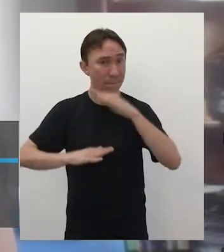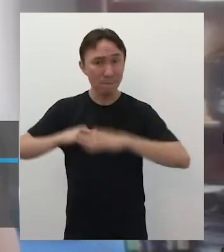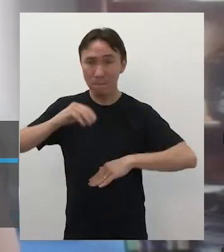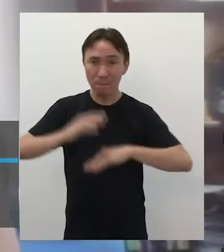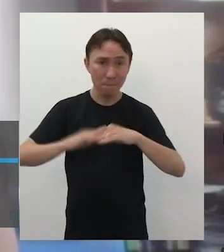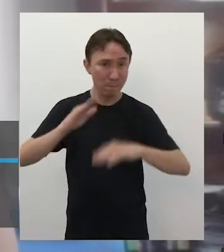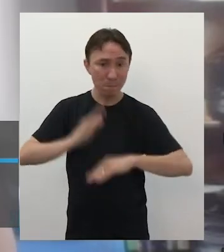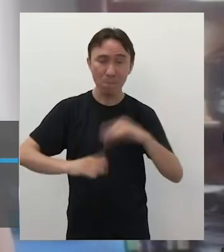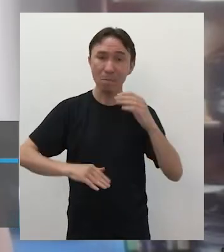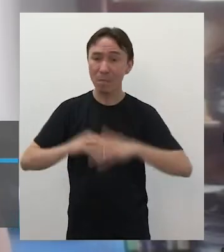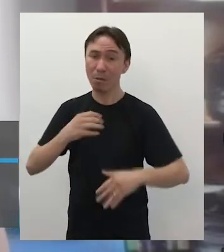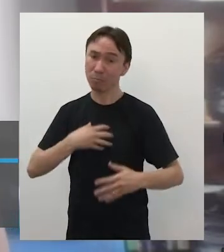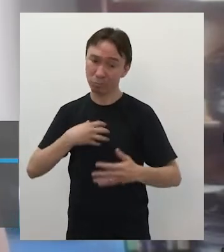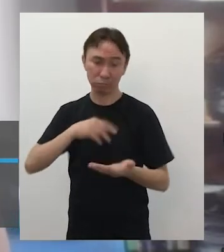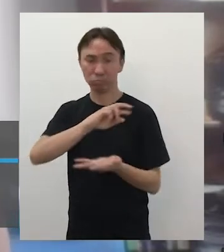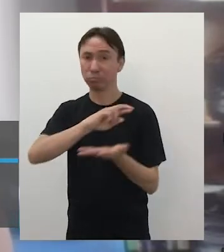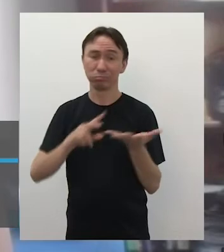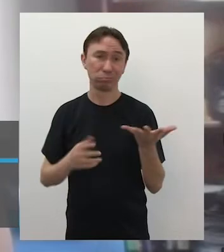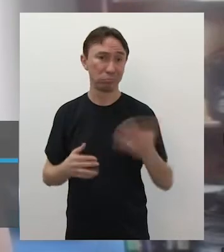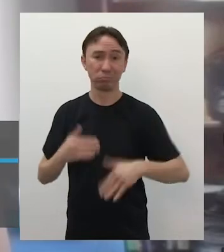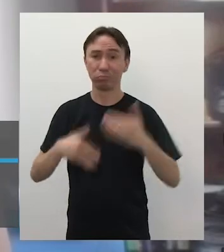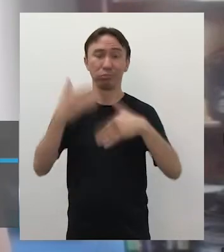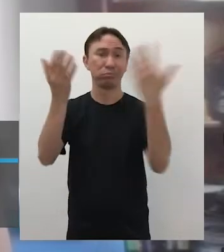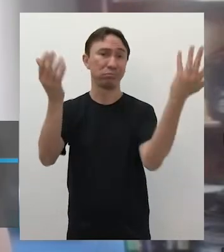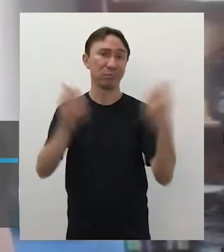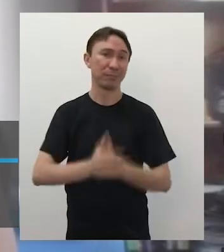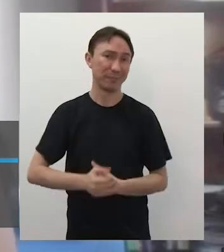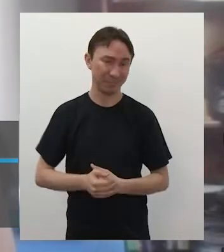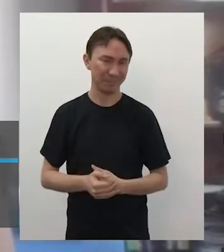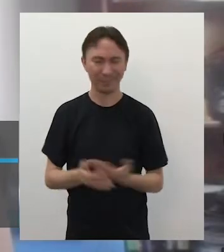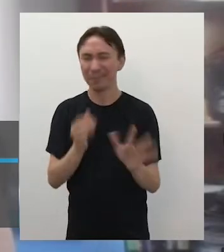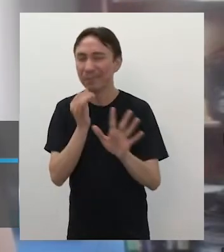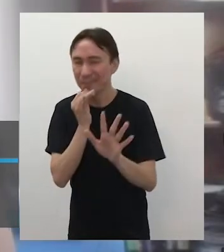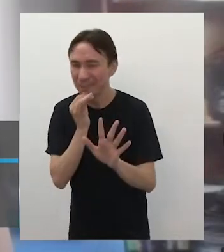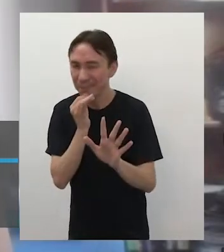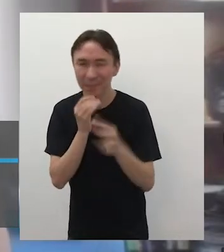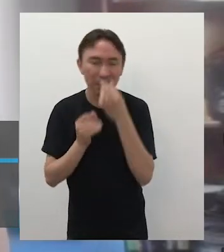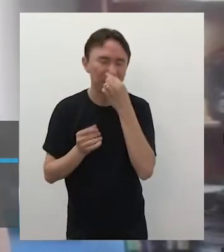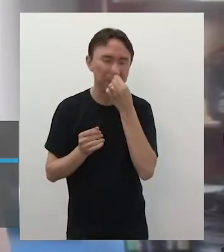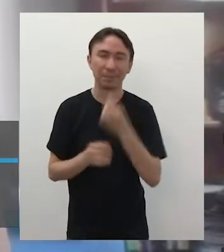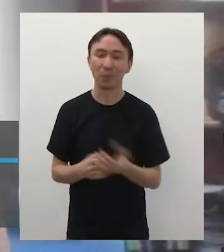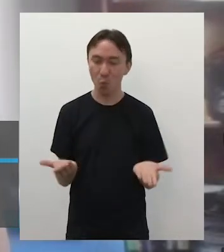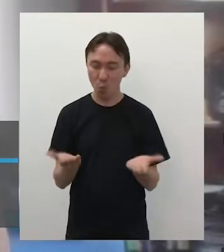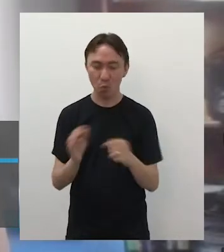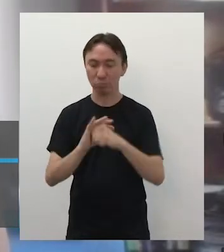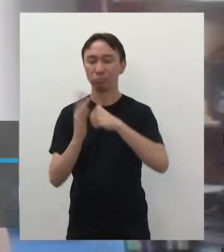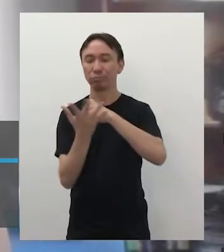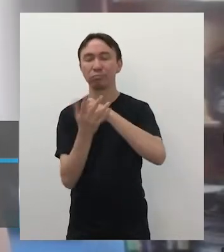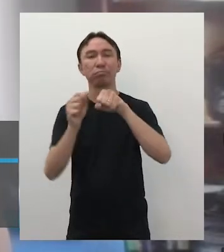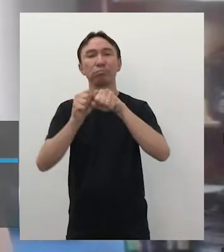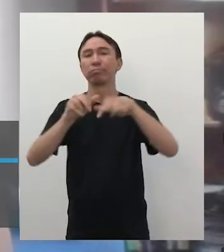a Andrea fala assim que todo mundo se identifica nas falas que vêm pelo chat, é porque está todo mundo vivendo isso sempre,